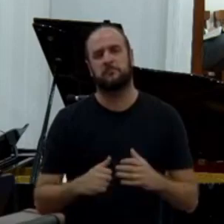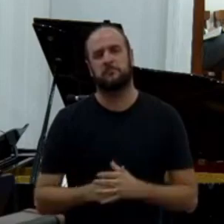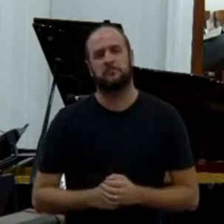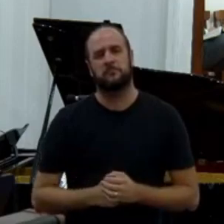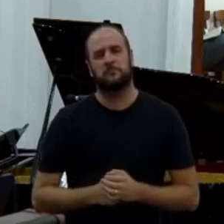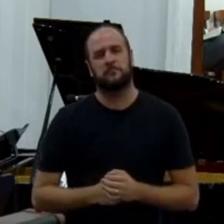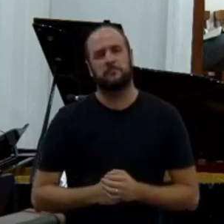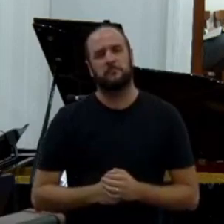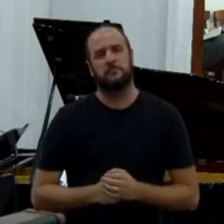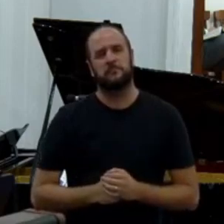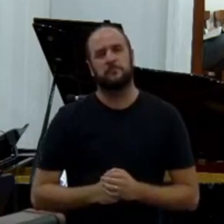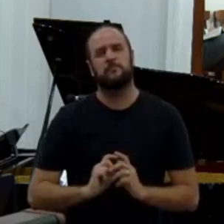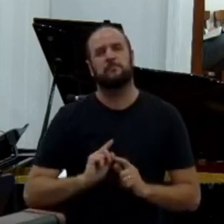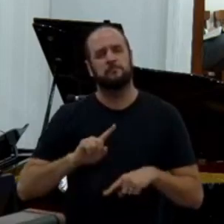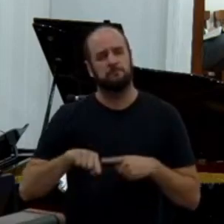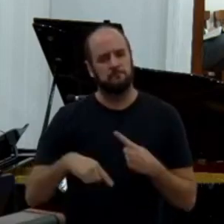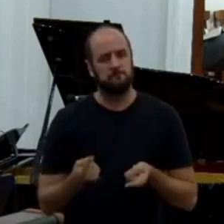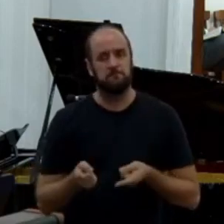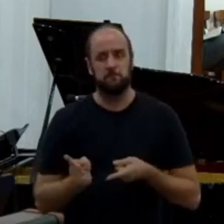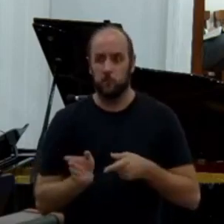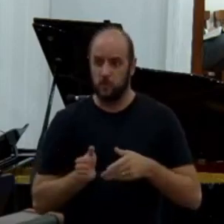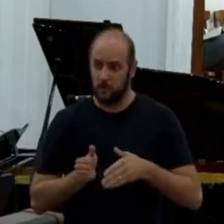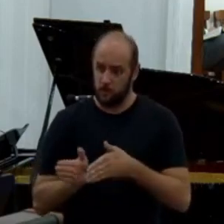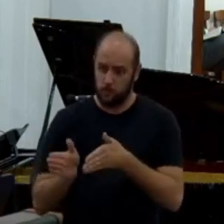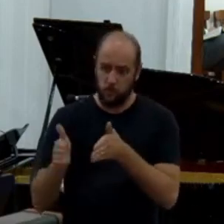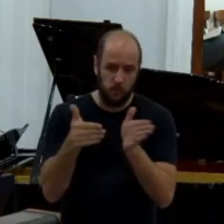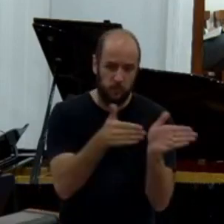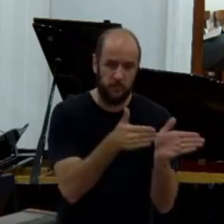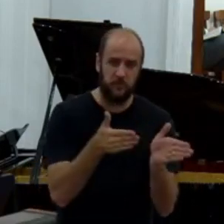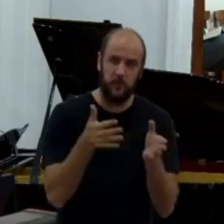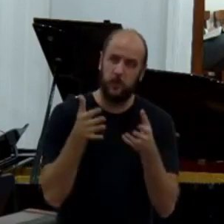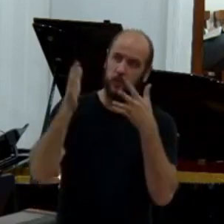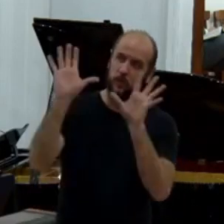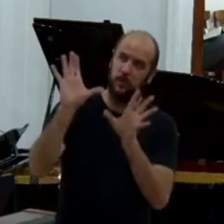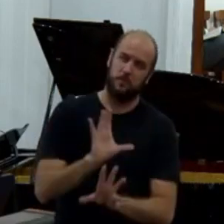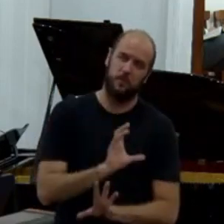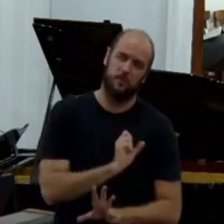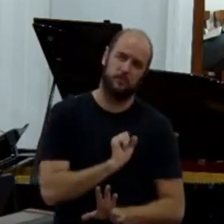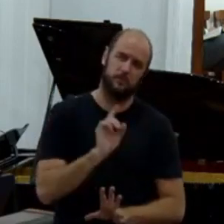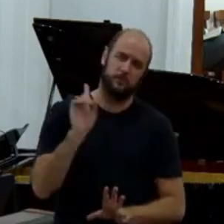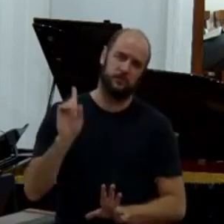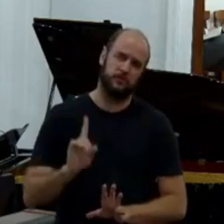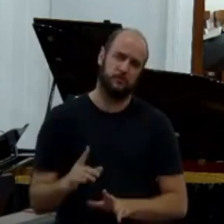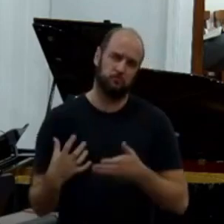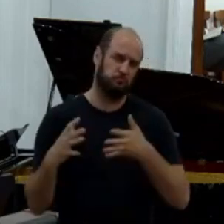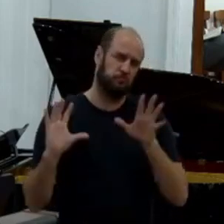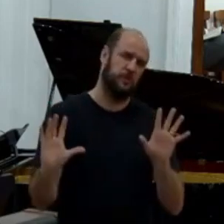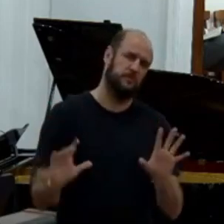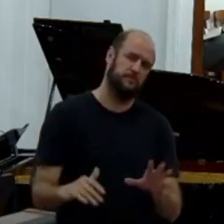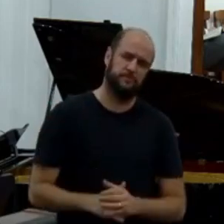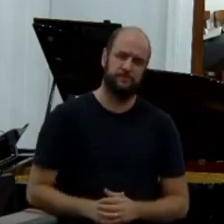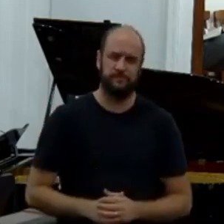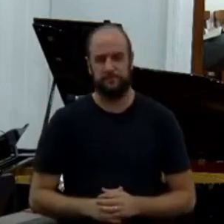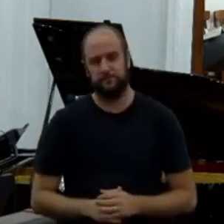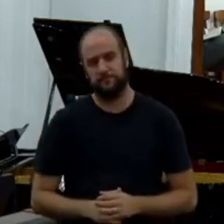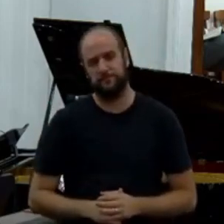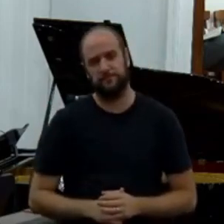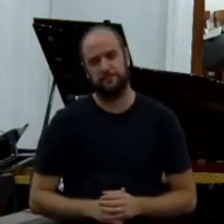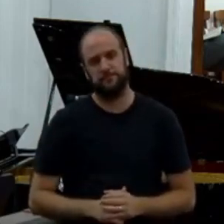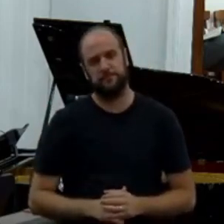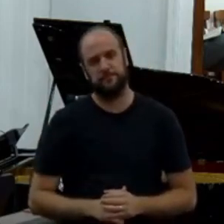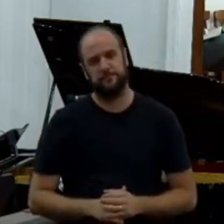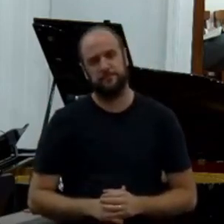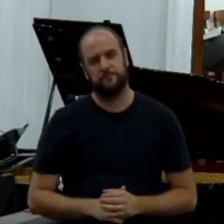que caminharam num sentido oposto do amor de Deus. Do amor de Deus.